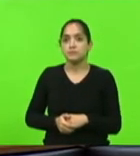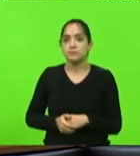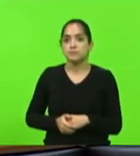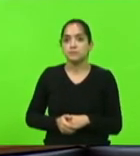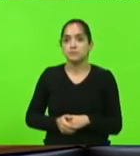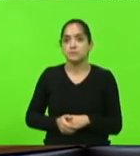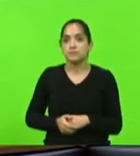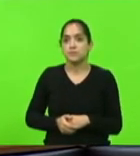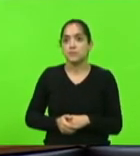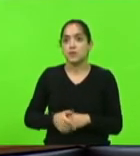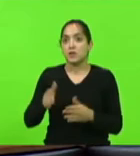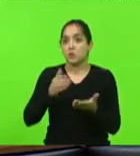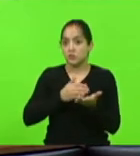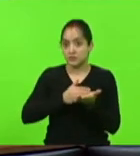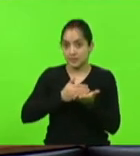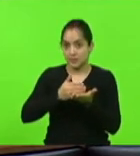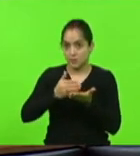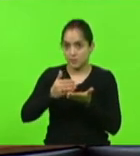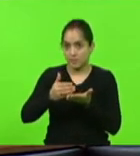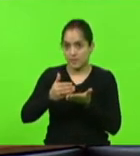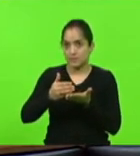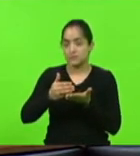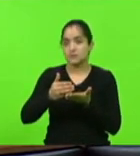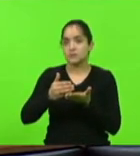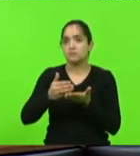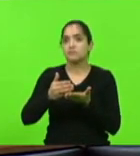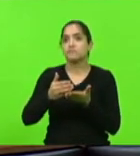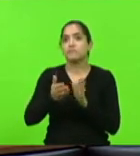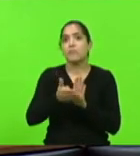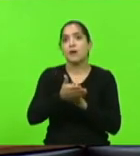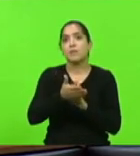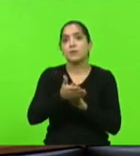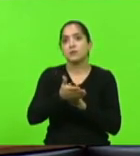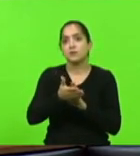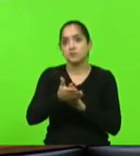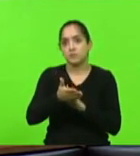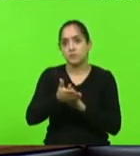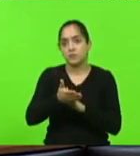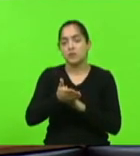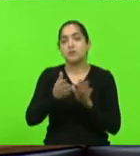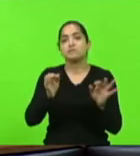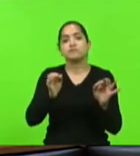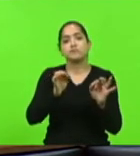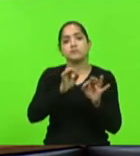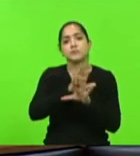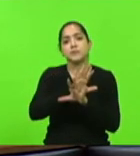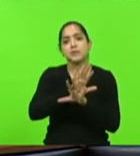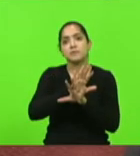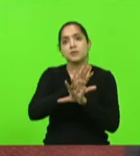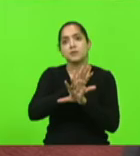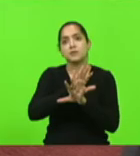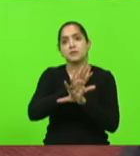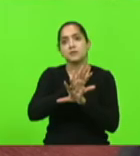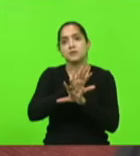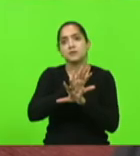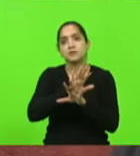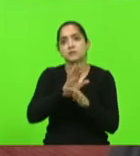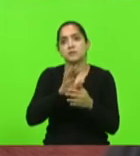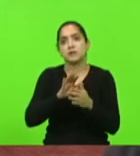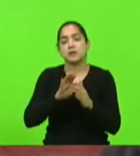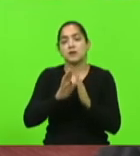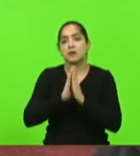quando elas começam, o pessoal bate palma. Quando elas terminam, o povo diz graças a